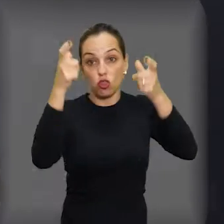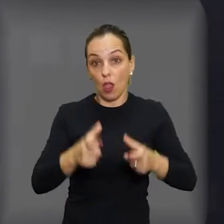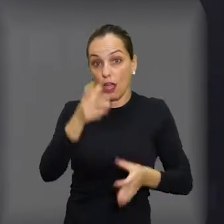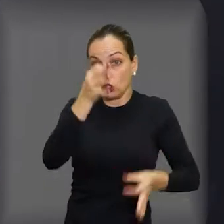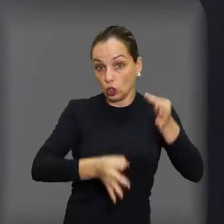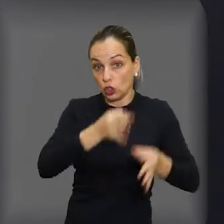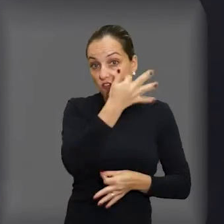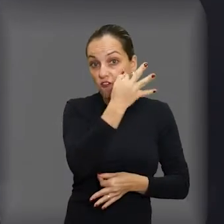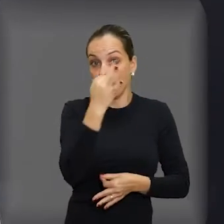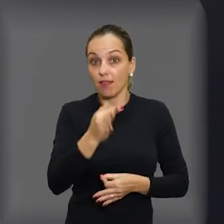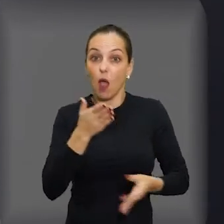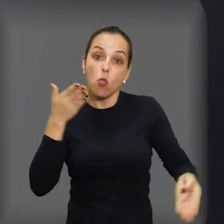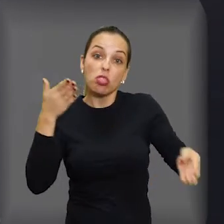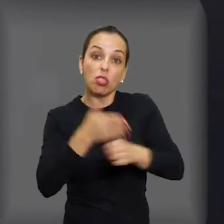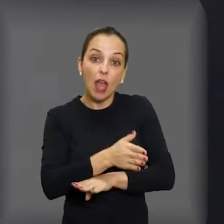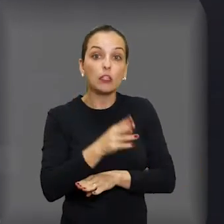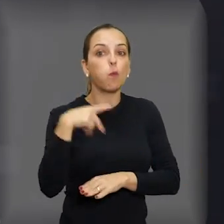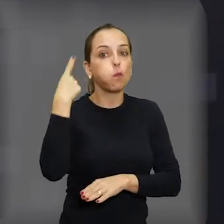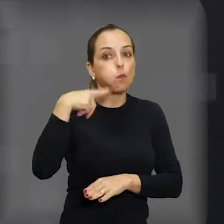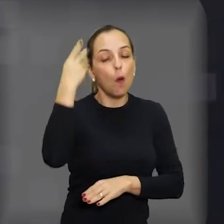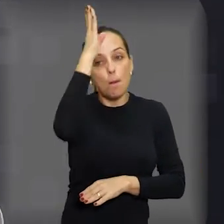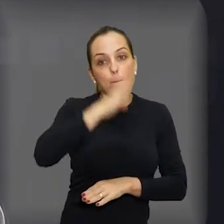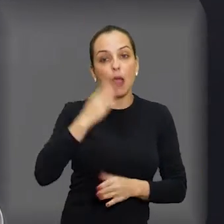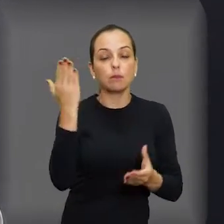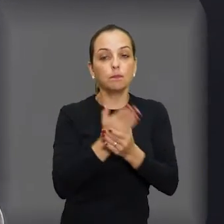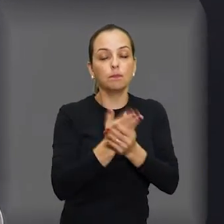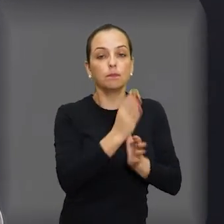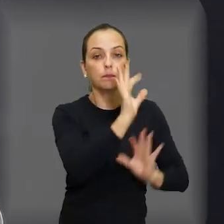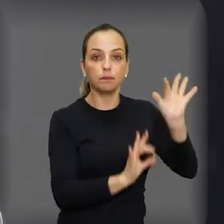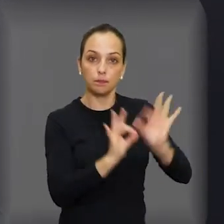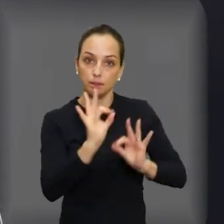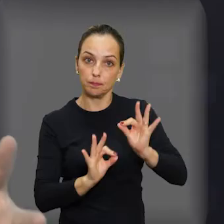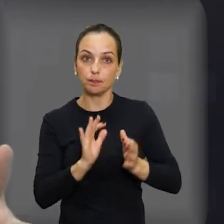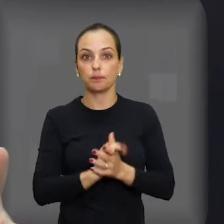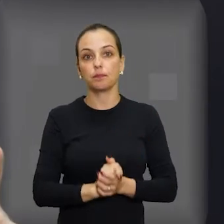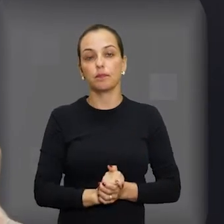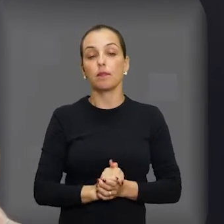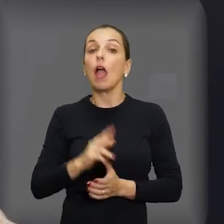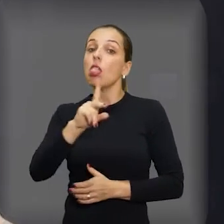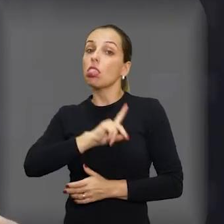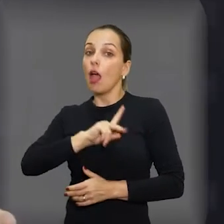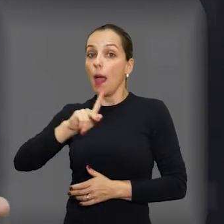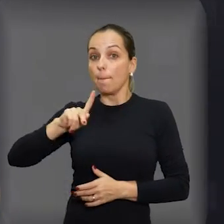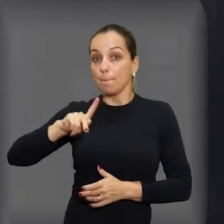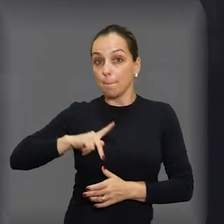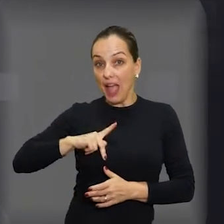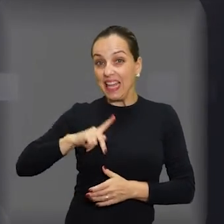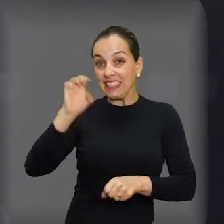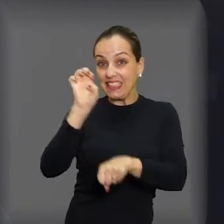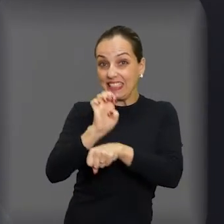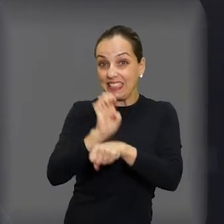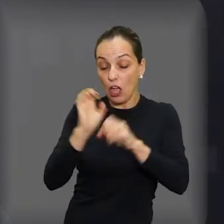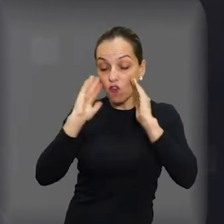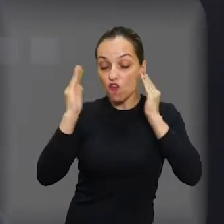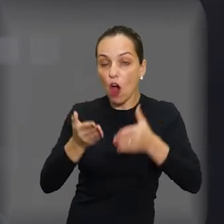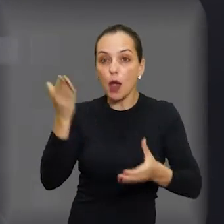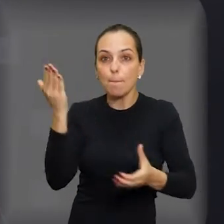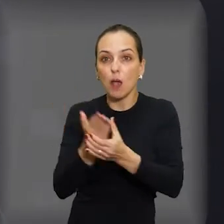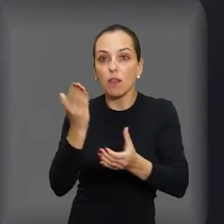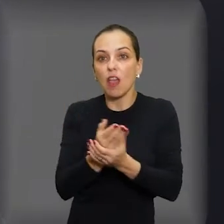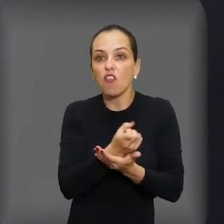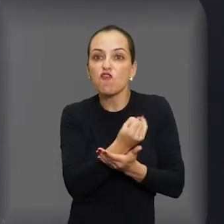Federal, conseguirá um advogado gratuitamente para entrar com esse processo. E a Defensoria Pública do Estado cuida das